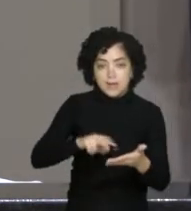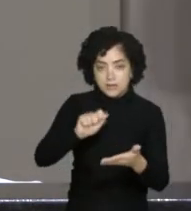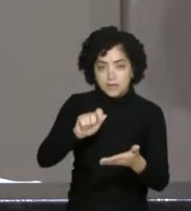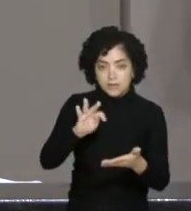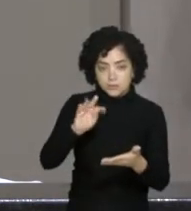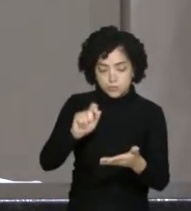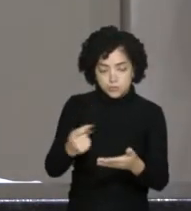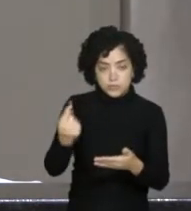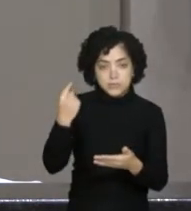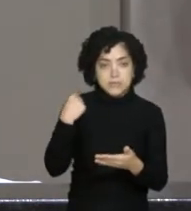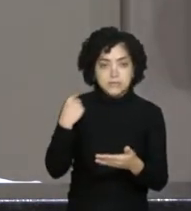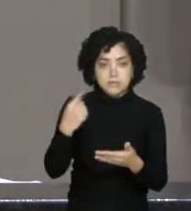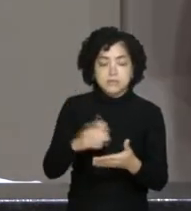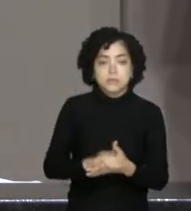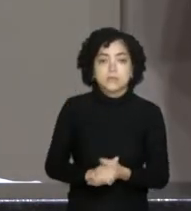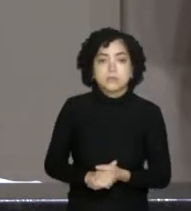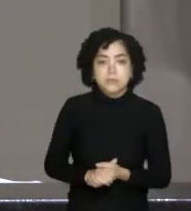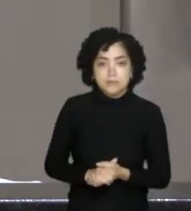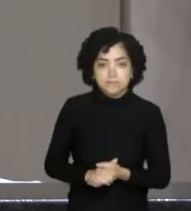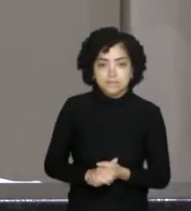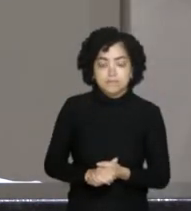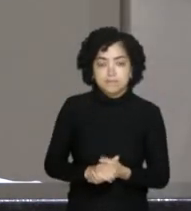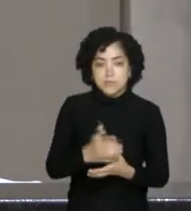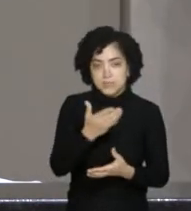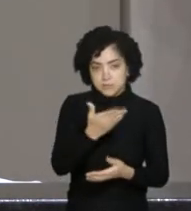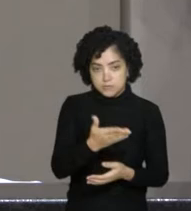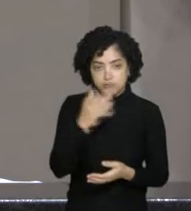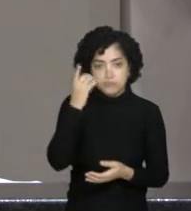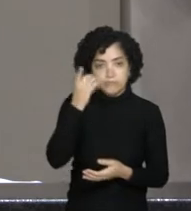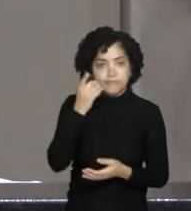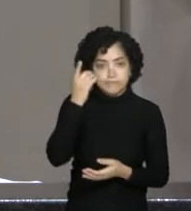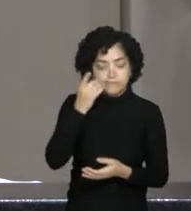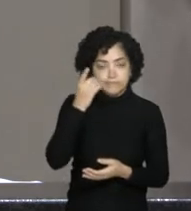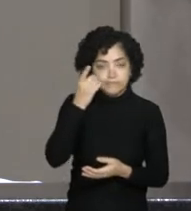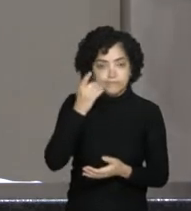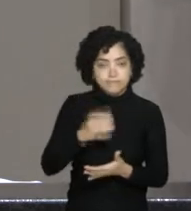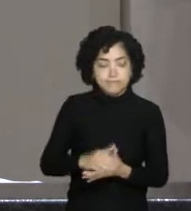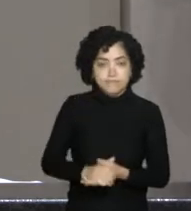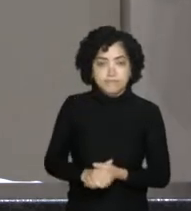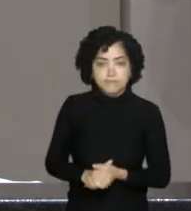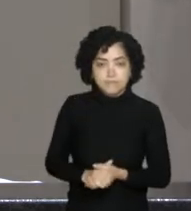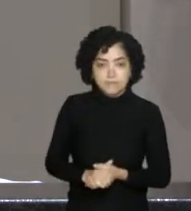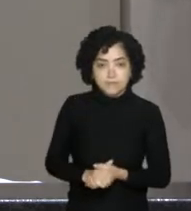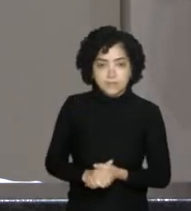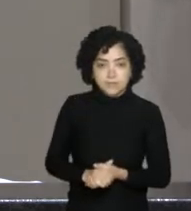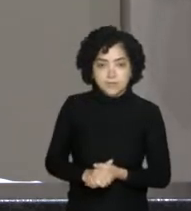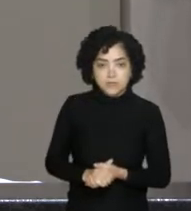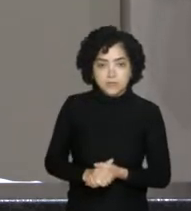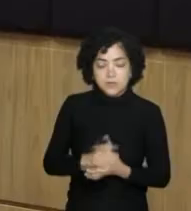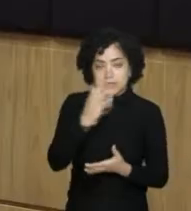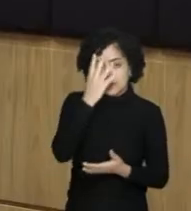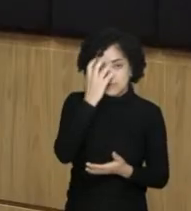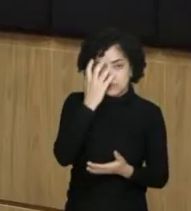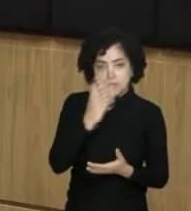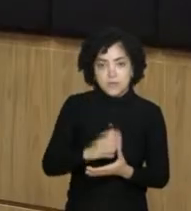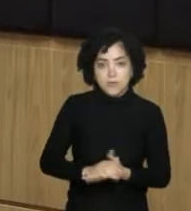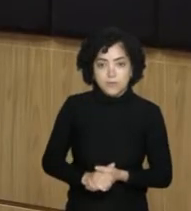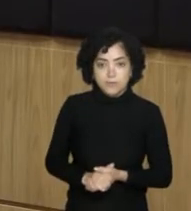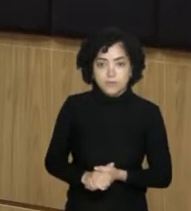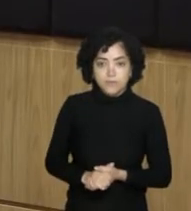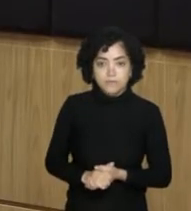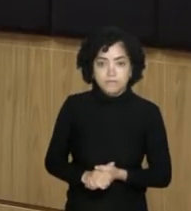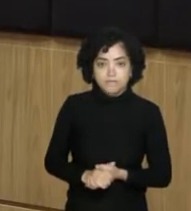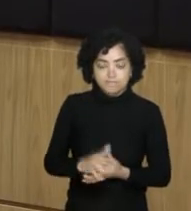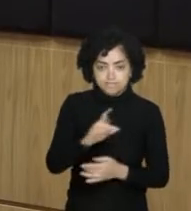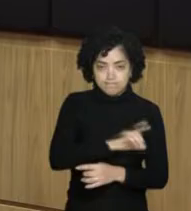da sessão anterior, que será feita pelo eminente deputado Ismael dos Santos. Bom